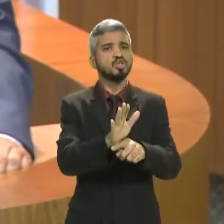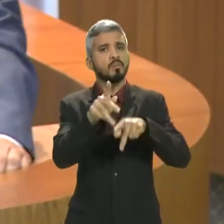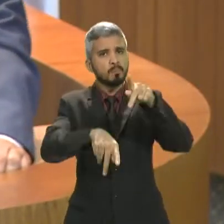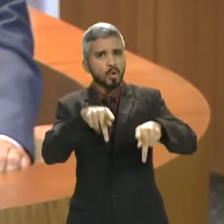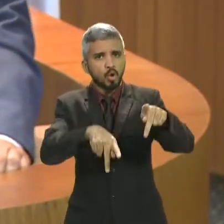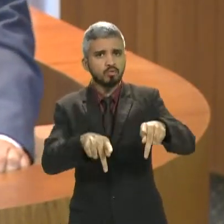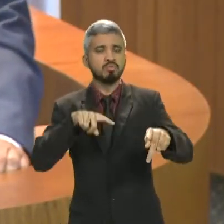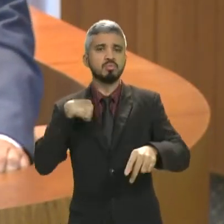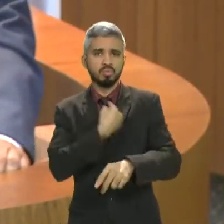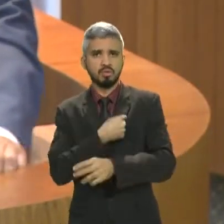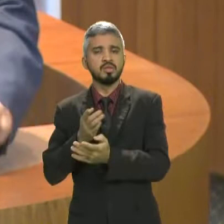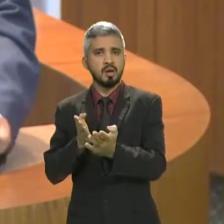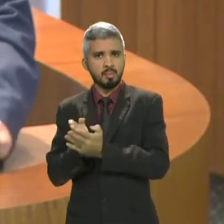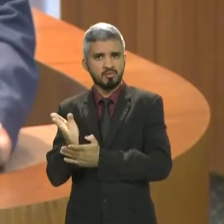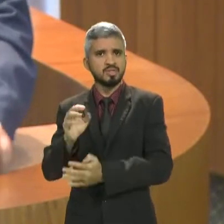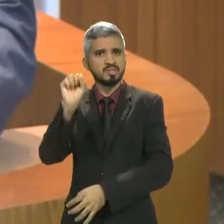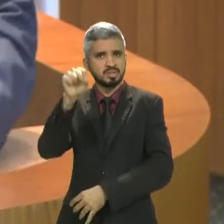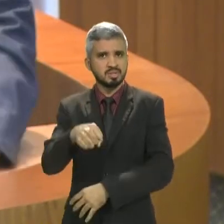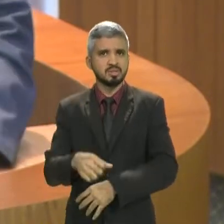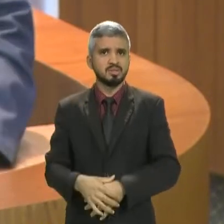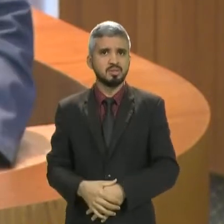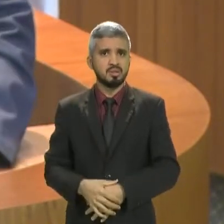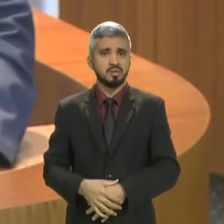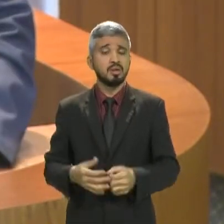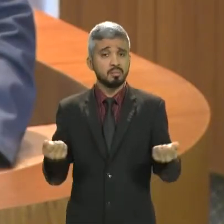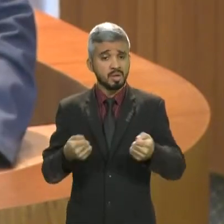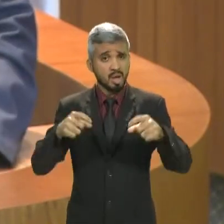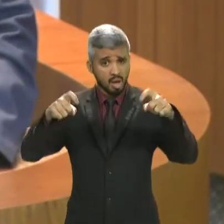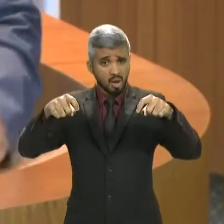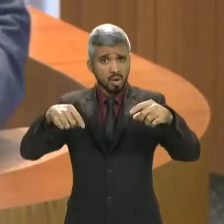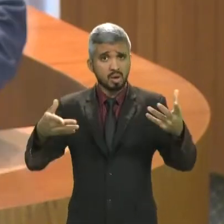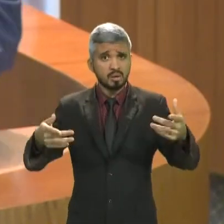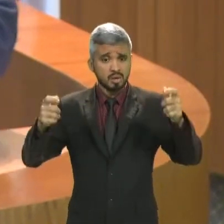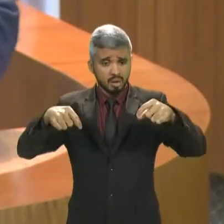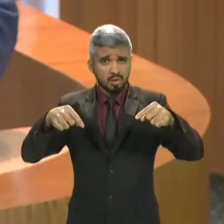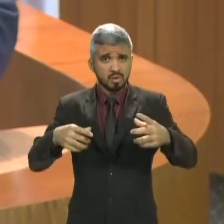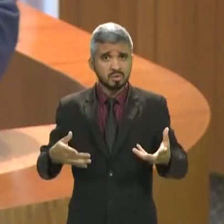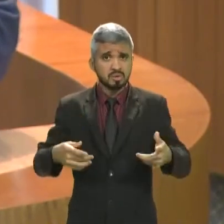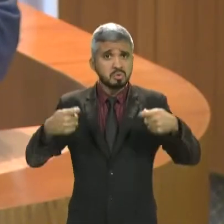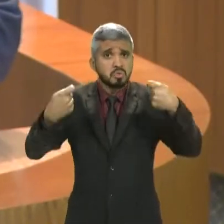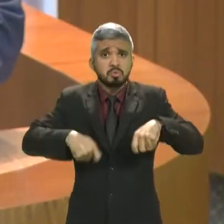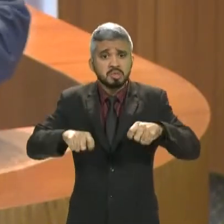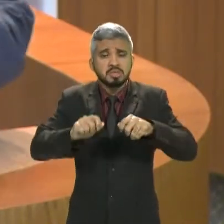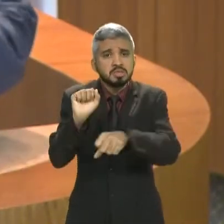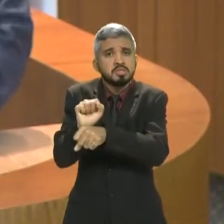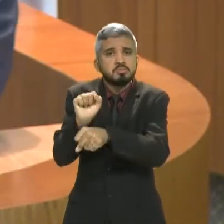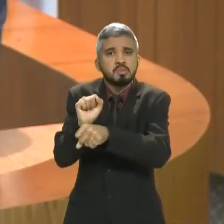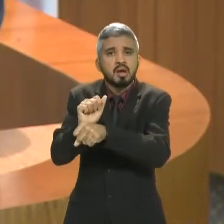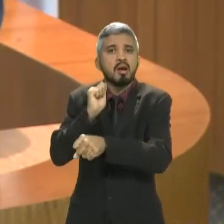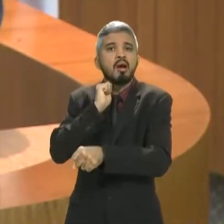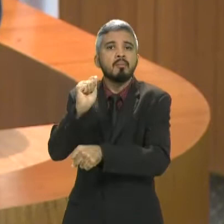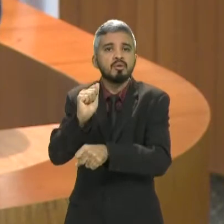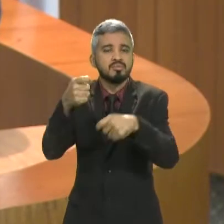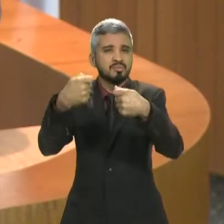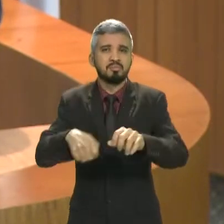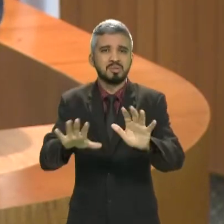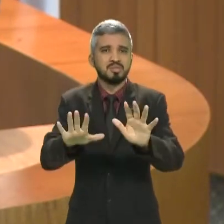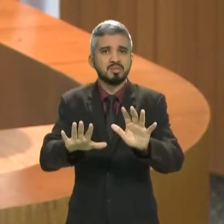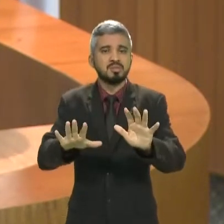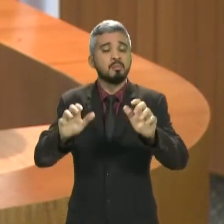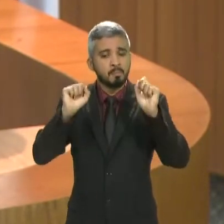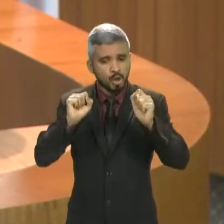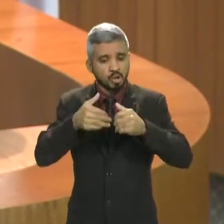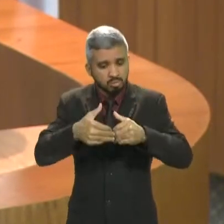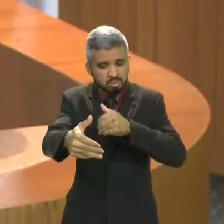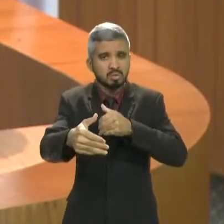aprova. E pode ser feito agora, deputado Rafael Leitor. Não precisa ir para abril. Mas, enfim, eu falei aqui,